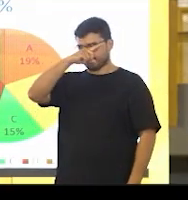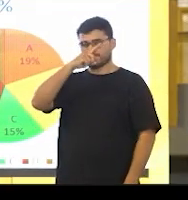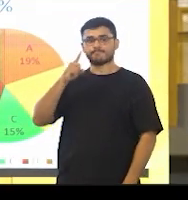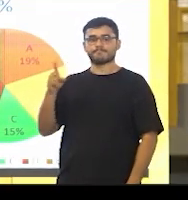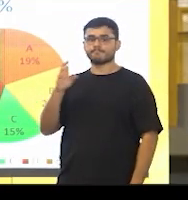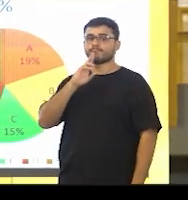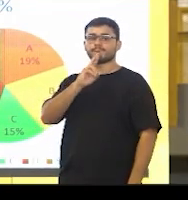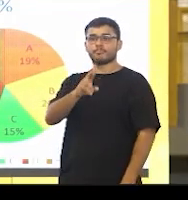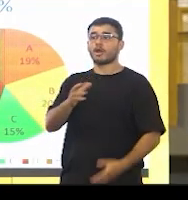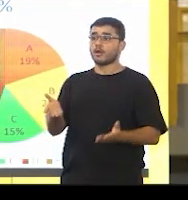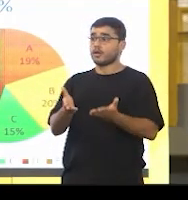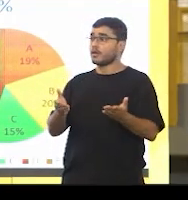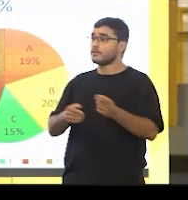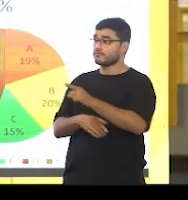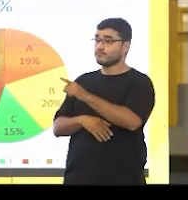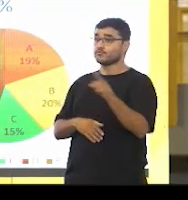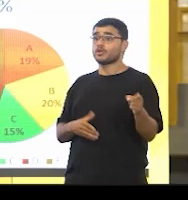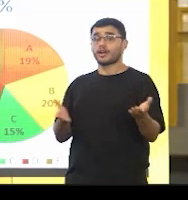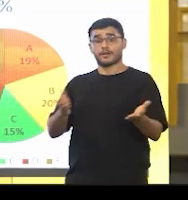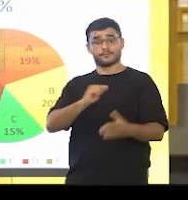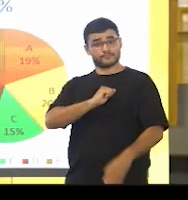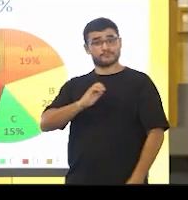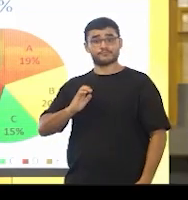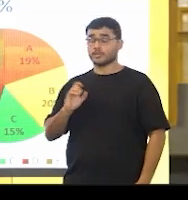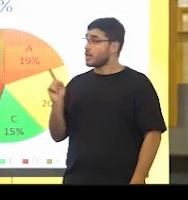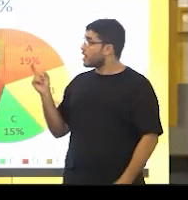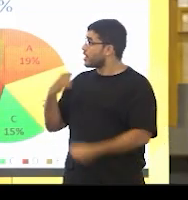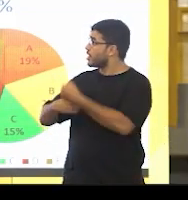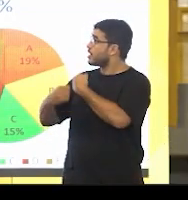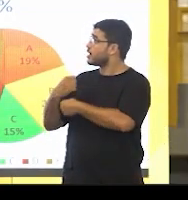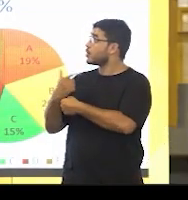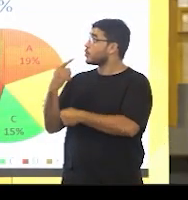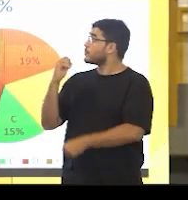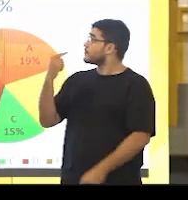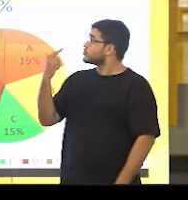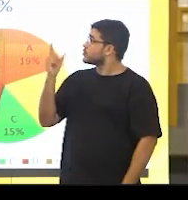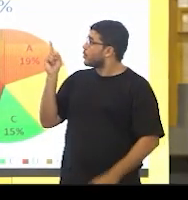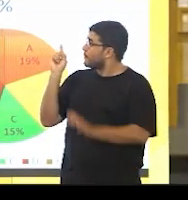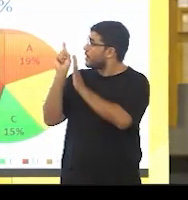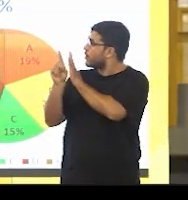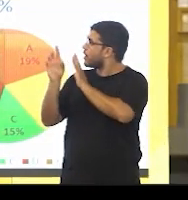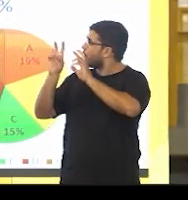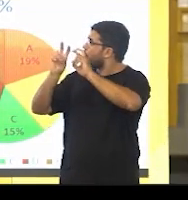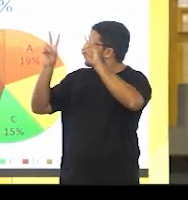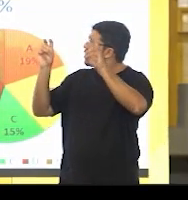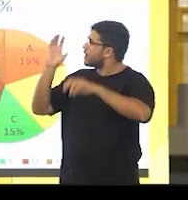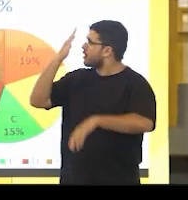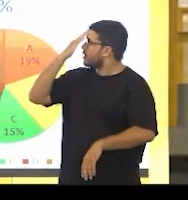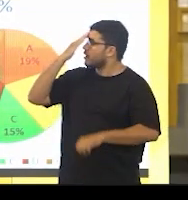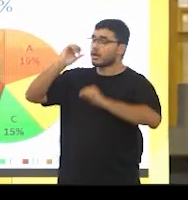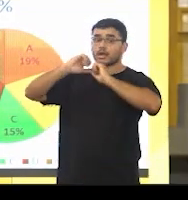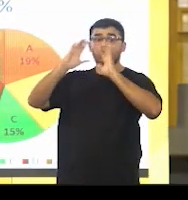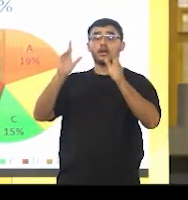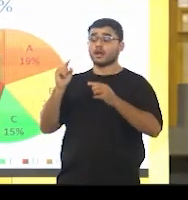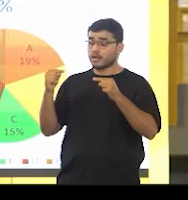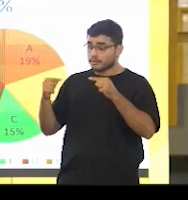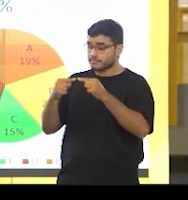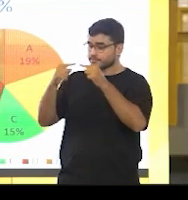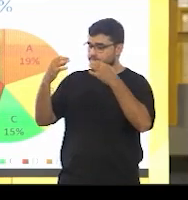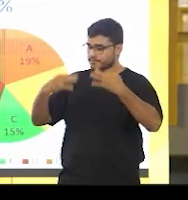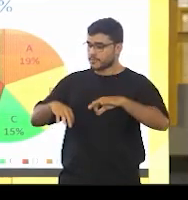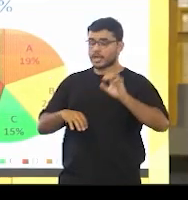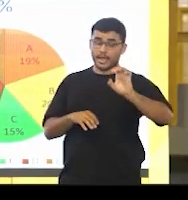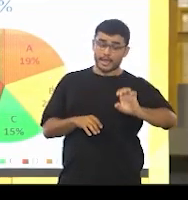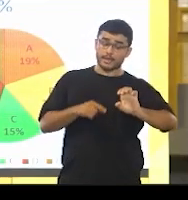gente fez tranquilamente. Você, nosso aluno aqui no Academia Enem, compreende claramente por que a alternativa